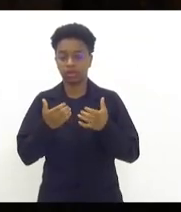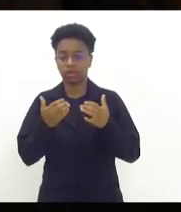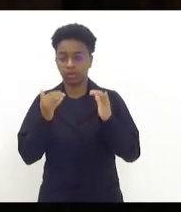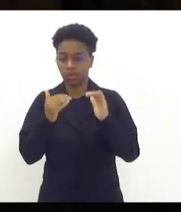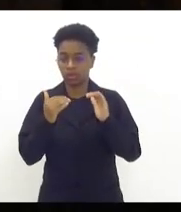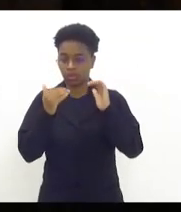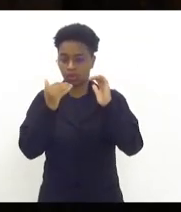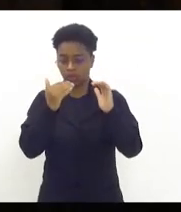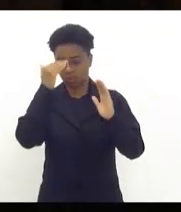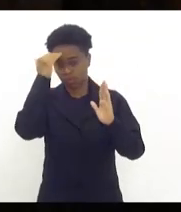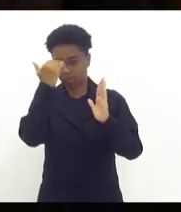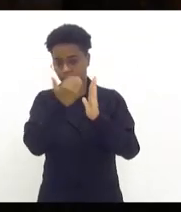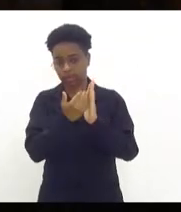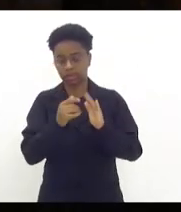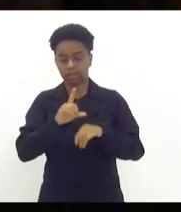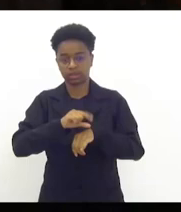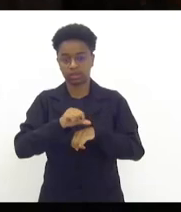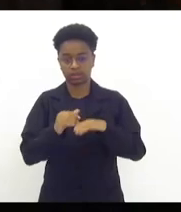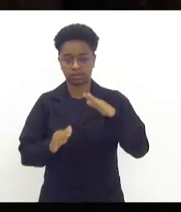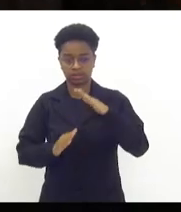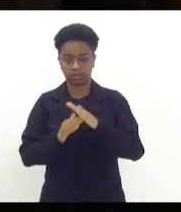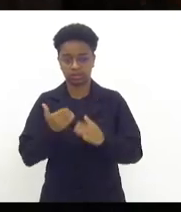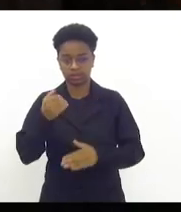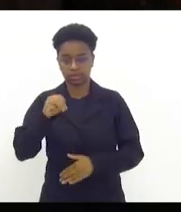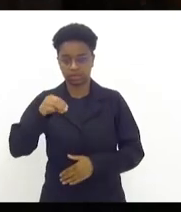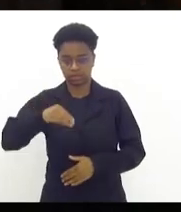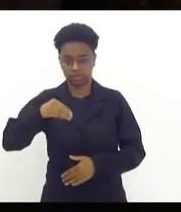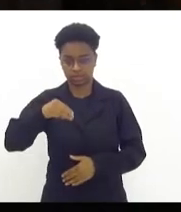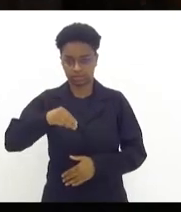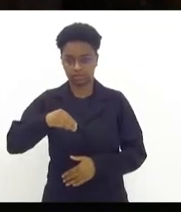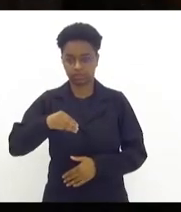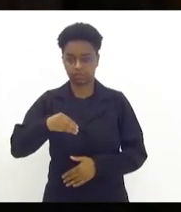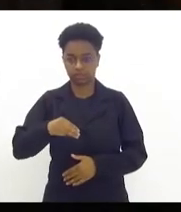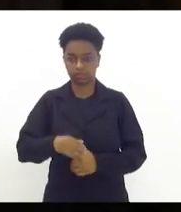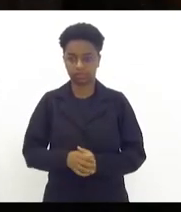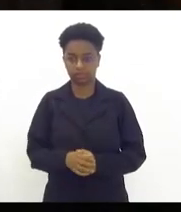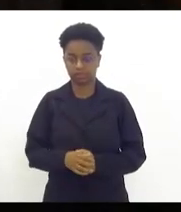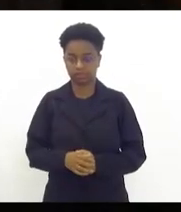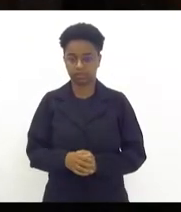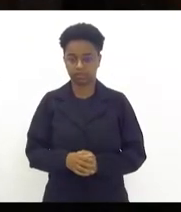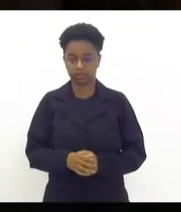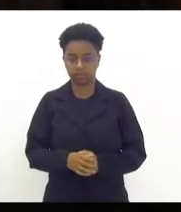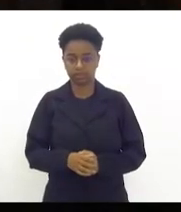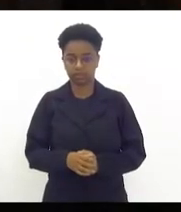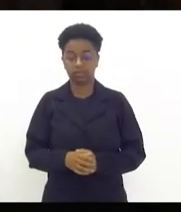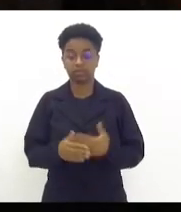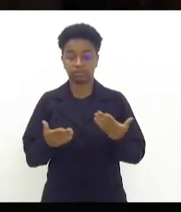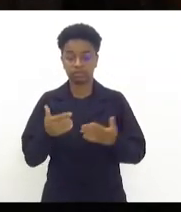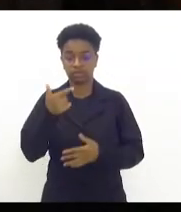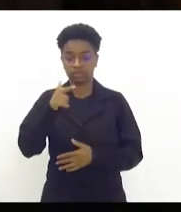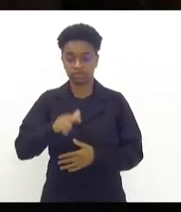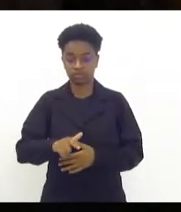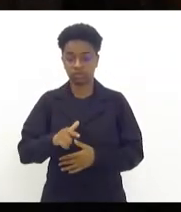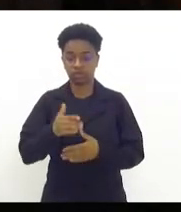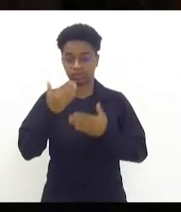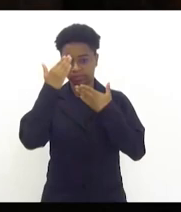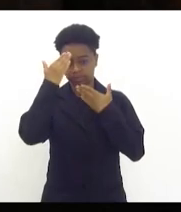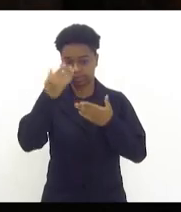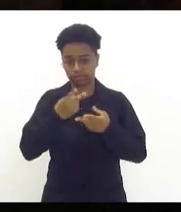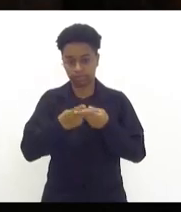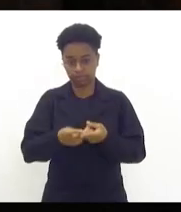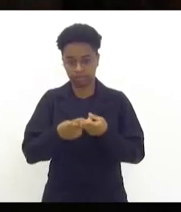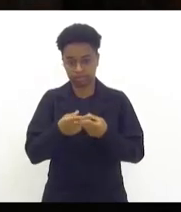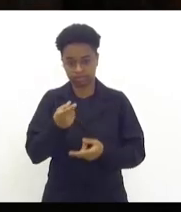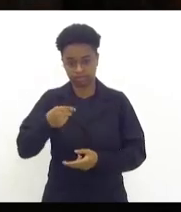tempo que tenho de 10 minutos e agradecer a Vossa Excelência, mais uma vez, a paciência de estar